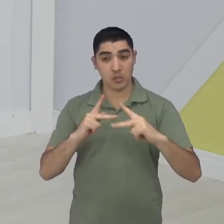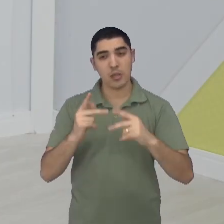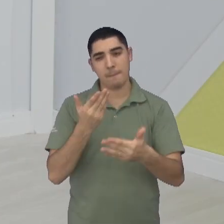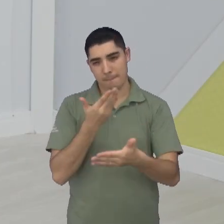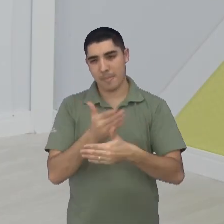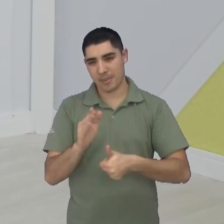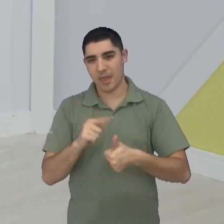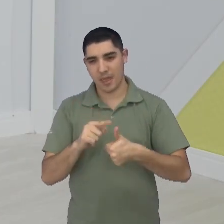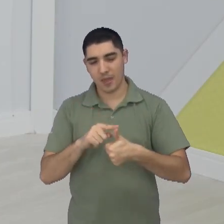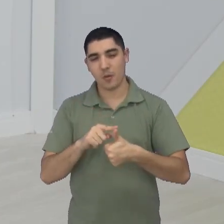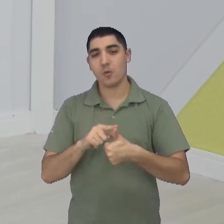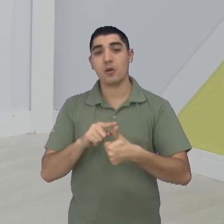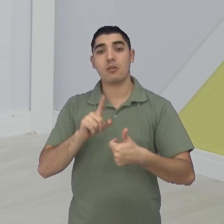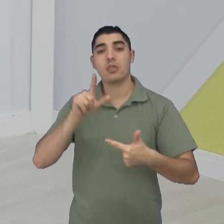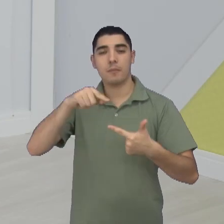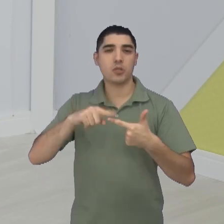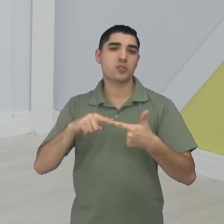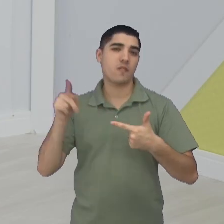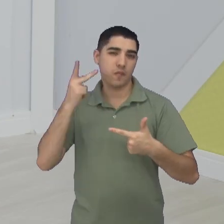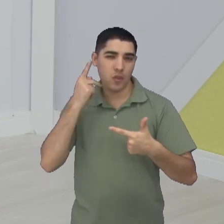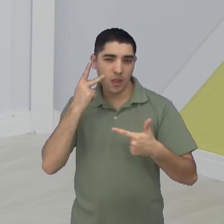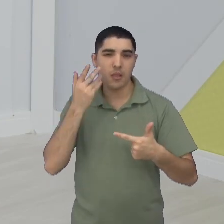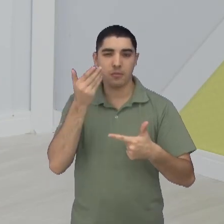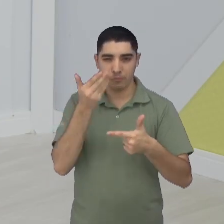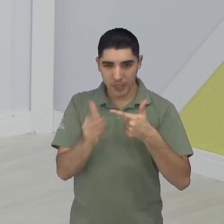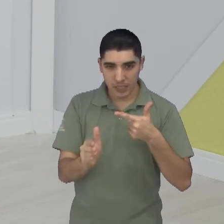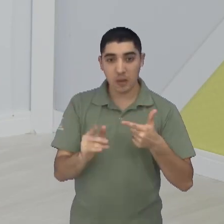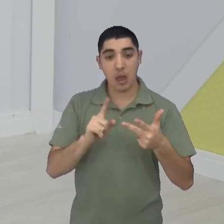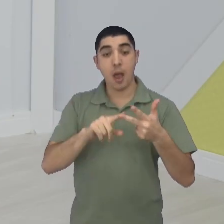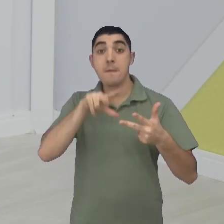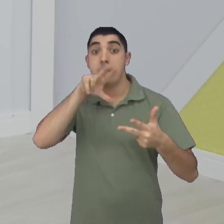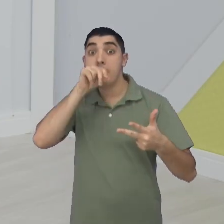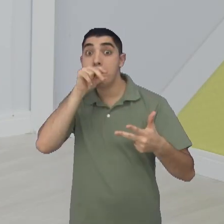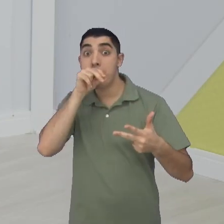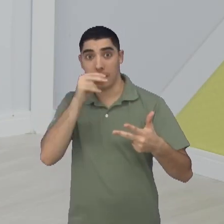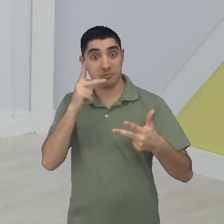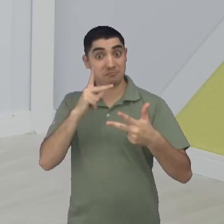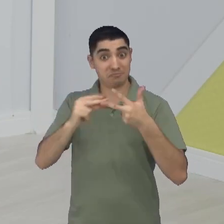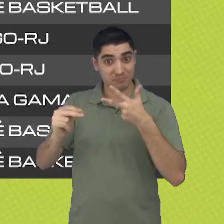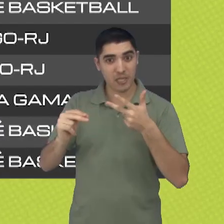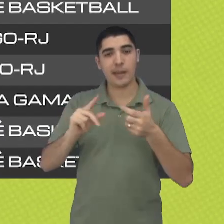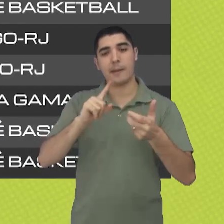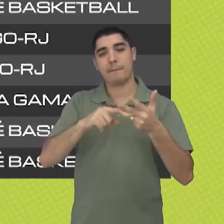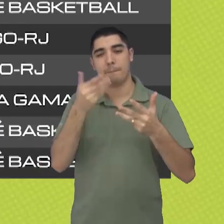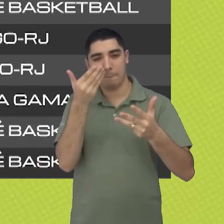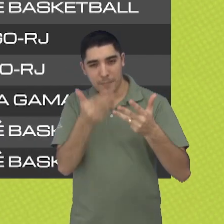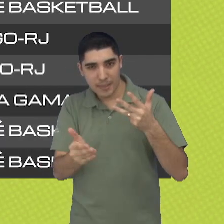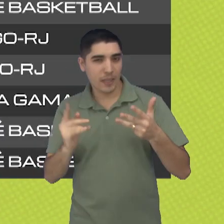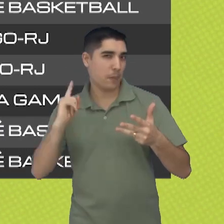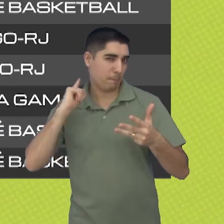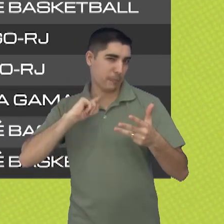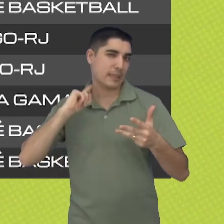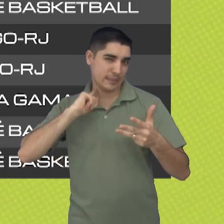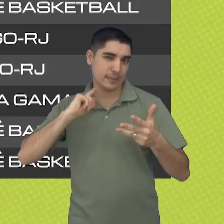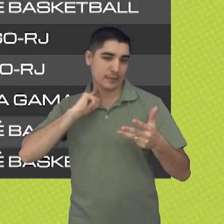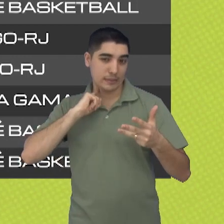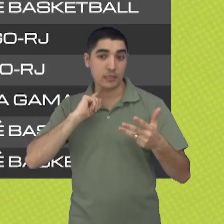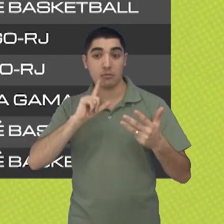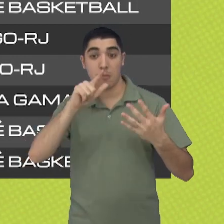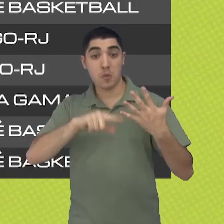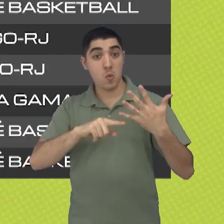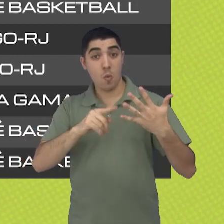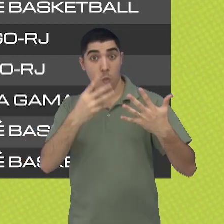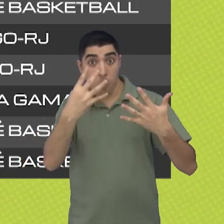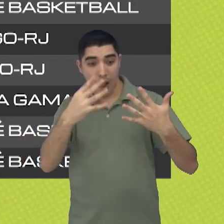para o Unifacisa, perdeu para o Fortaleza, aí teve uma vitória importante contra o Pato, aí voltou a perder para o Minas. Esses 4 jogos em casa, dos 4 em